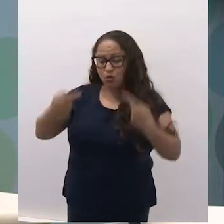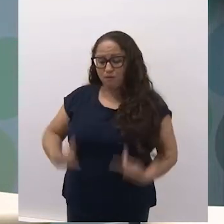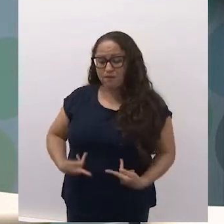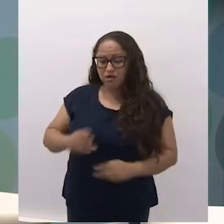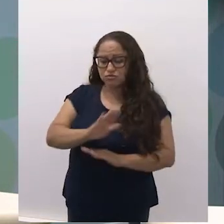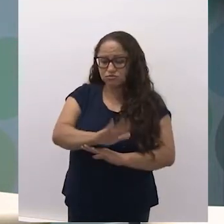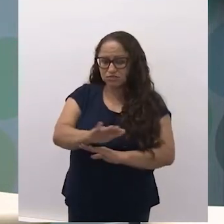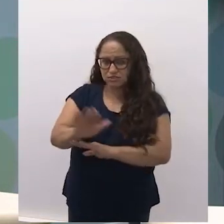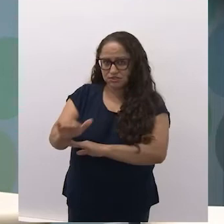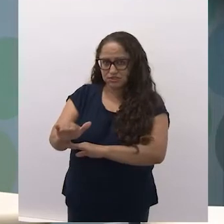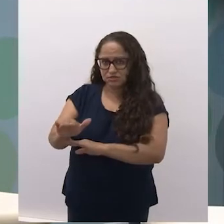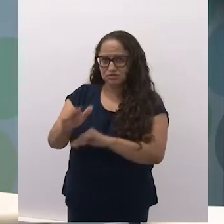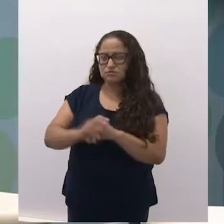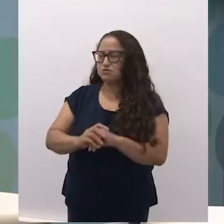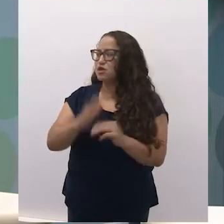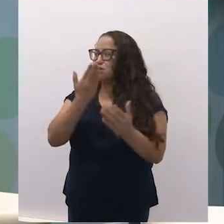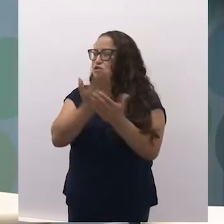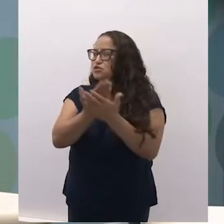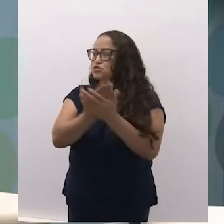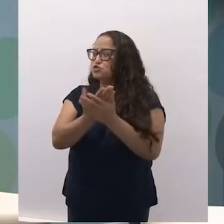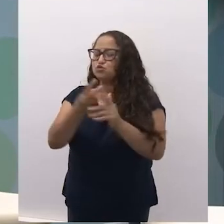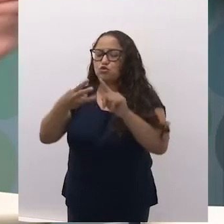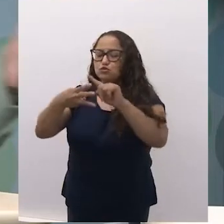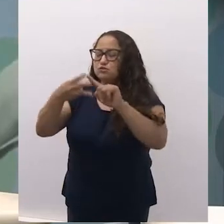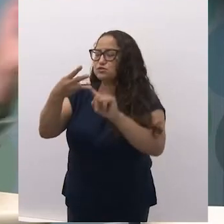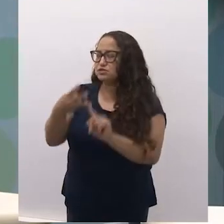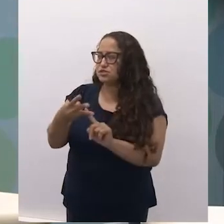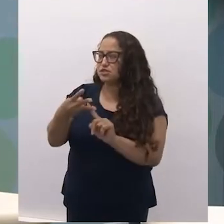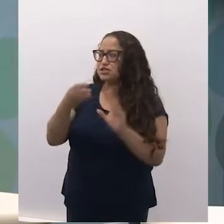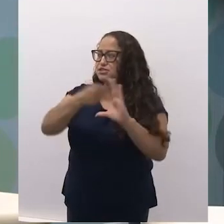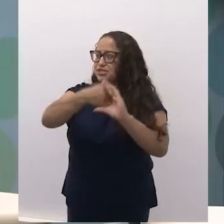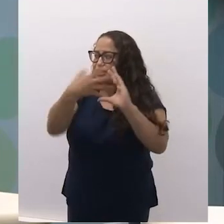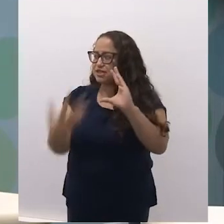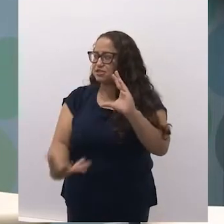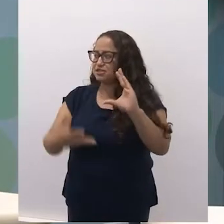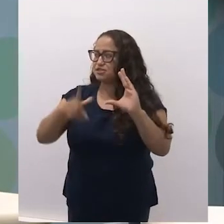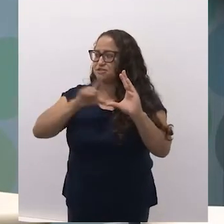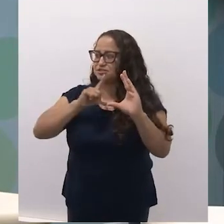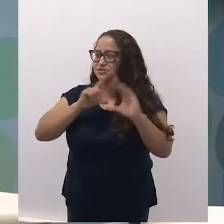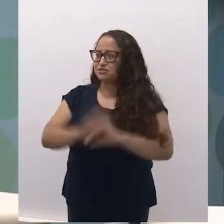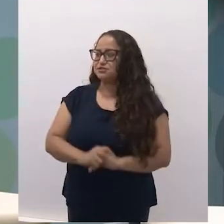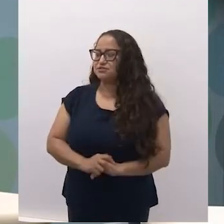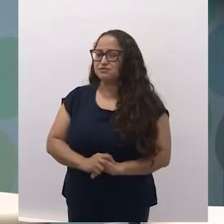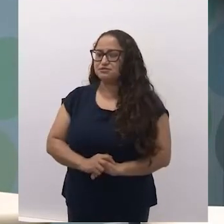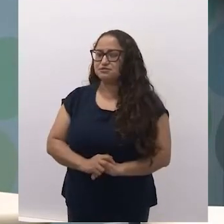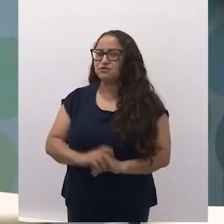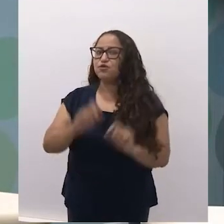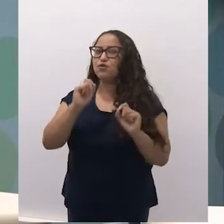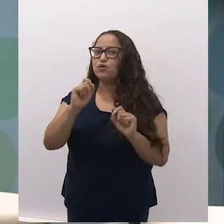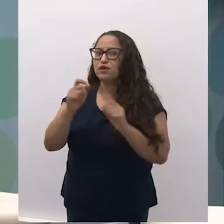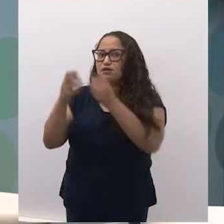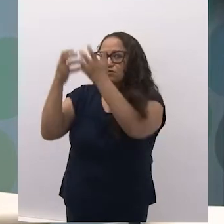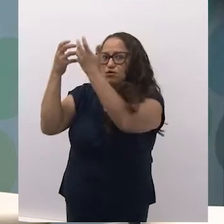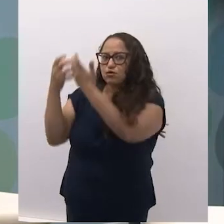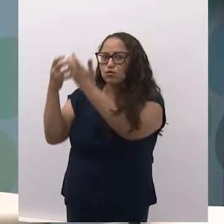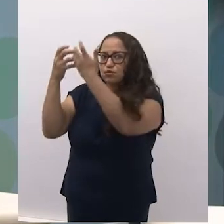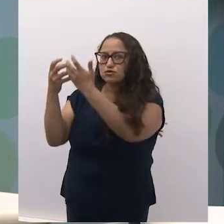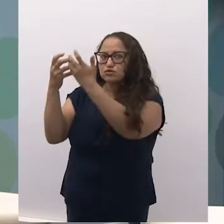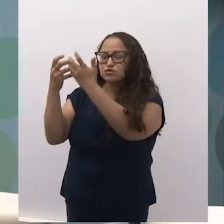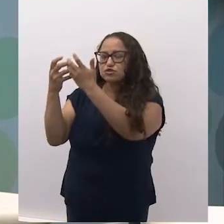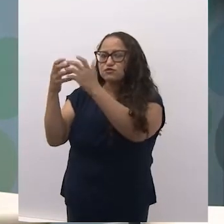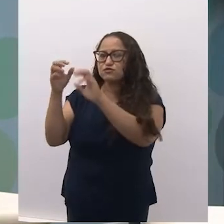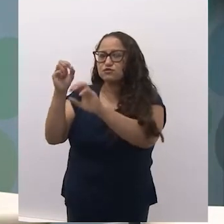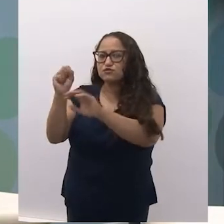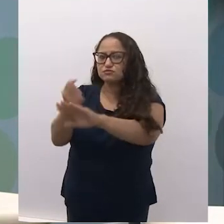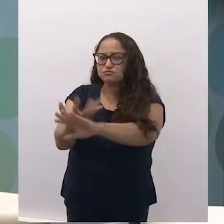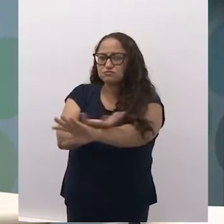3 aspectos do desenvolvimento de forma integral, que você vai falar daqui a pouquinho, que é o cognitivo, afetivo